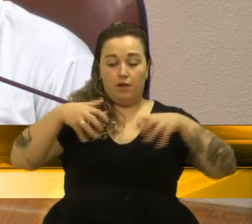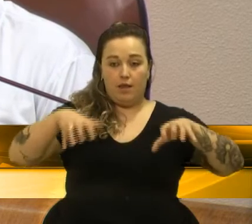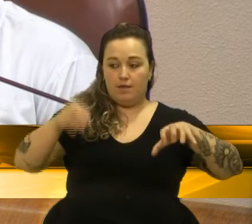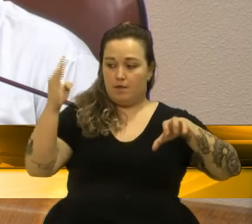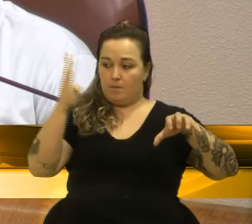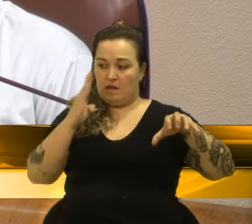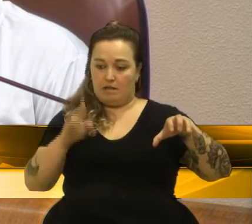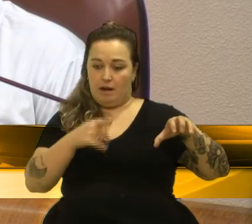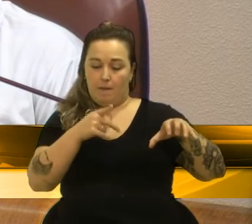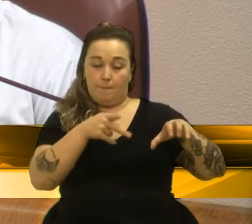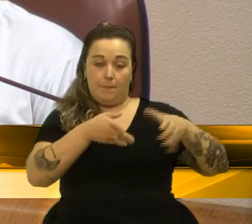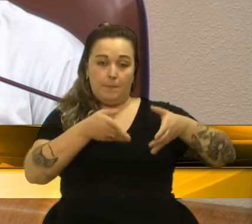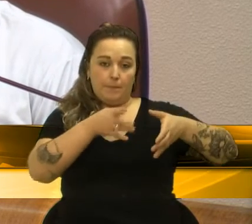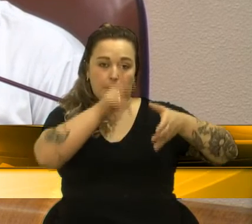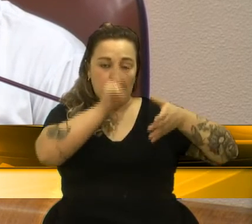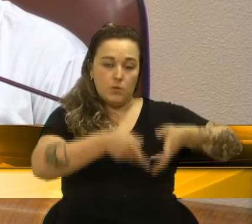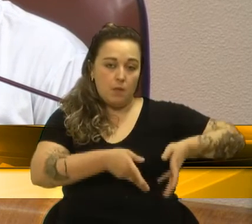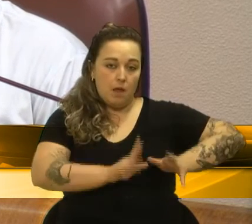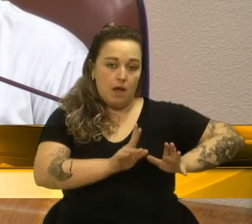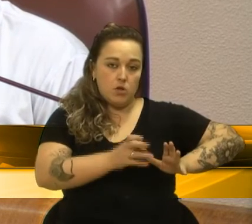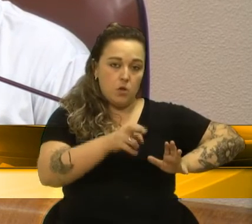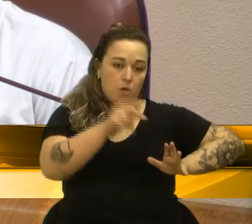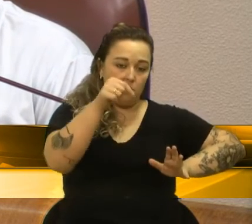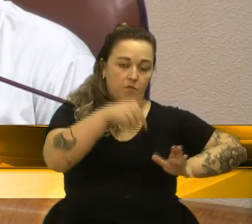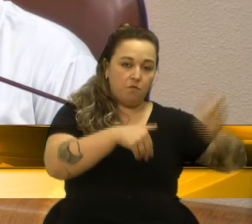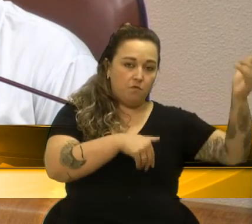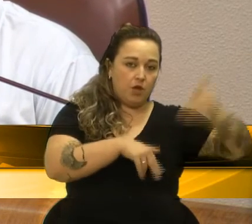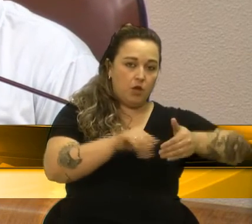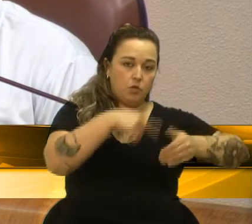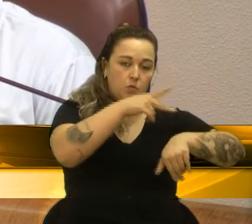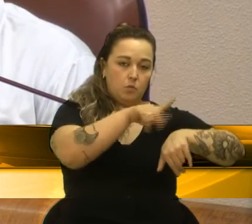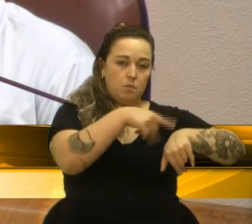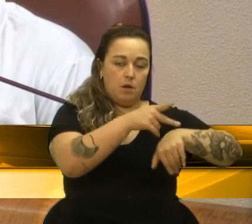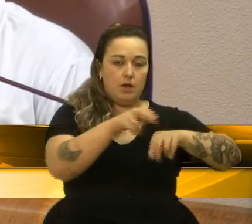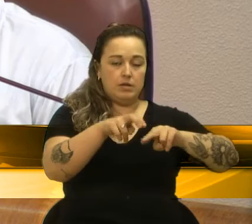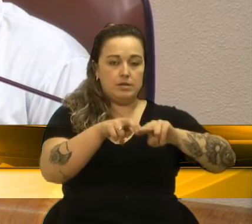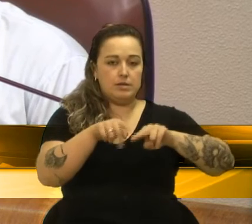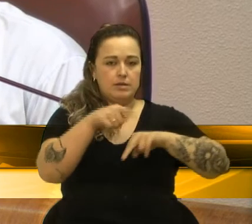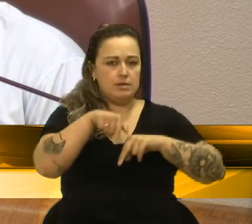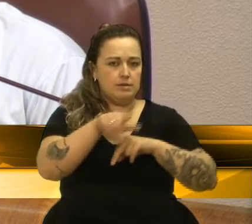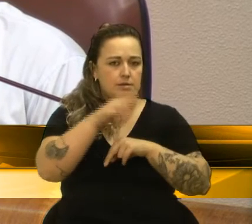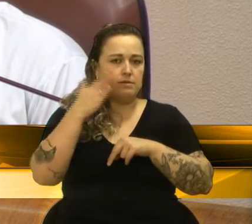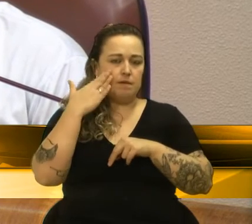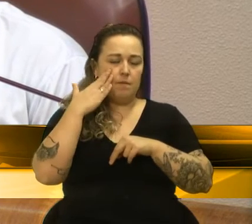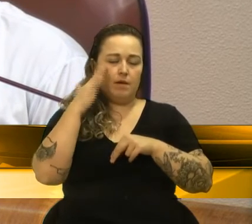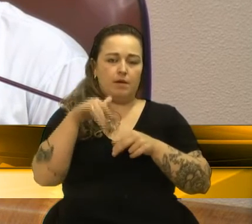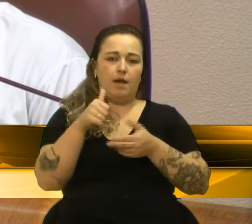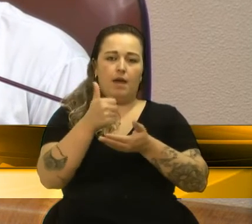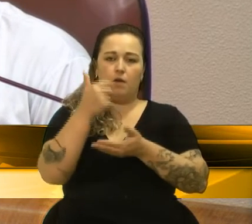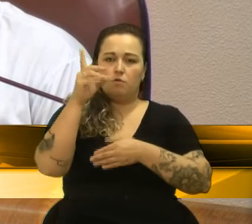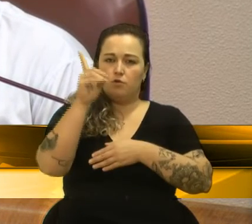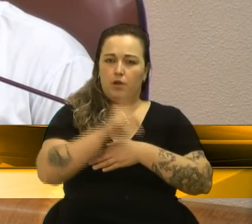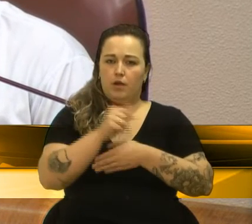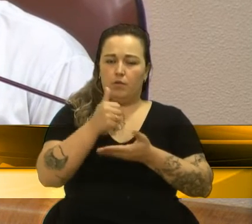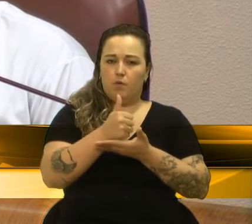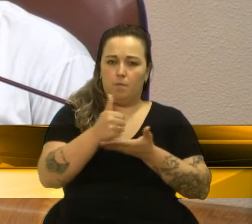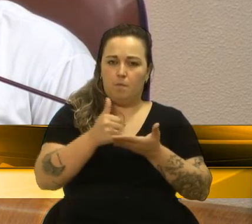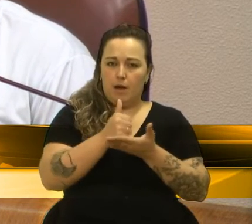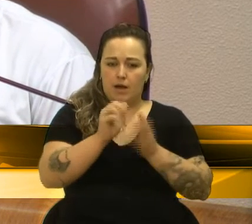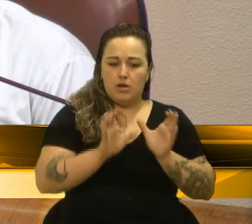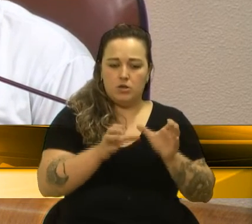visto, tanto a Constituição Federal como a Lei Orgânica do Município de Caxias do Sul consagram como direito fundamental a liberdade de cultos